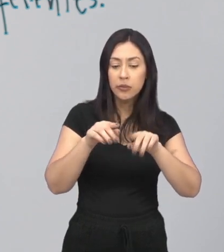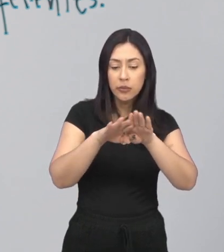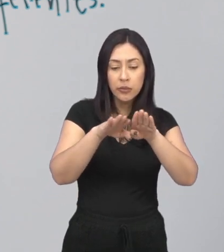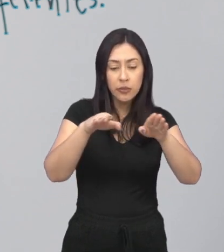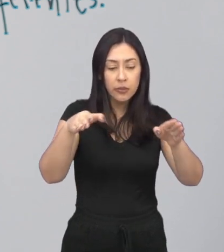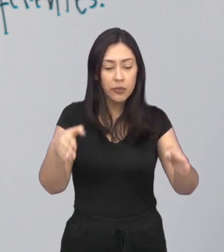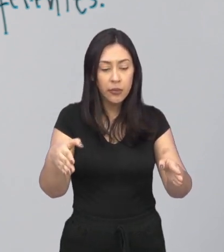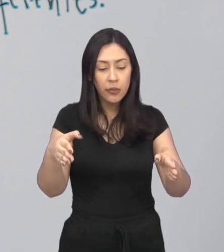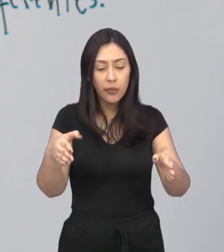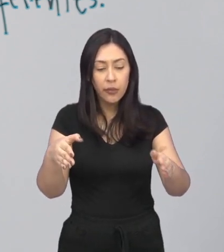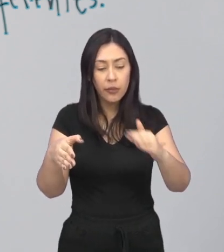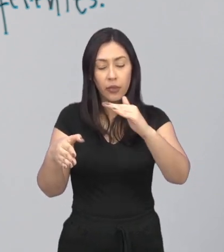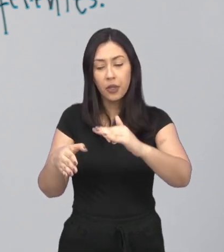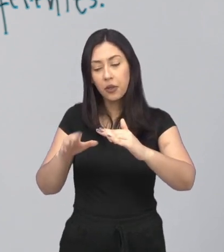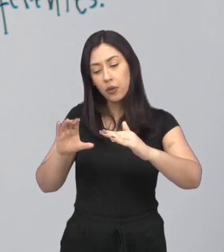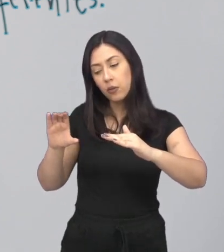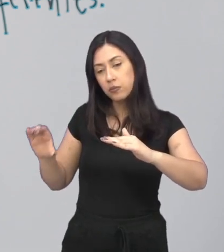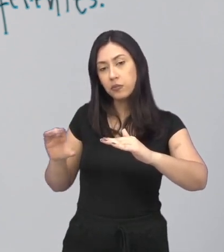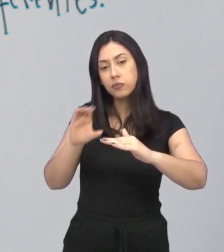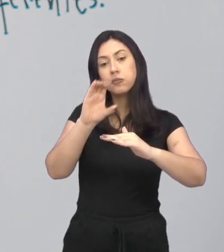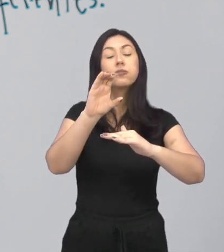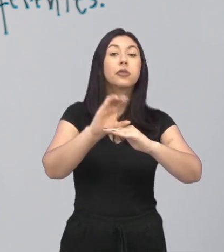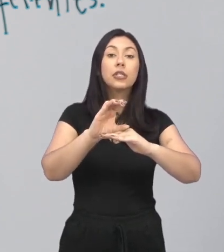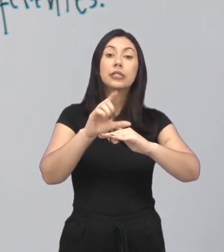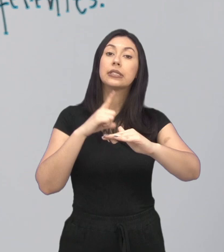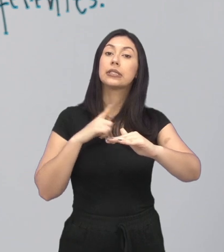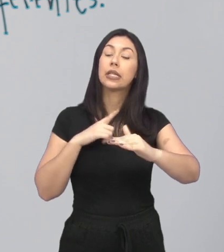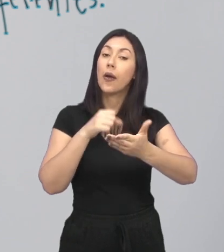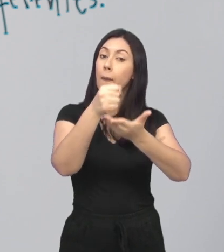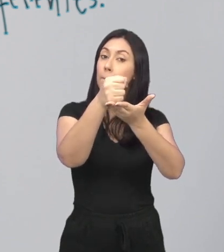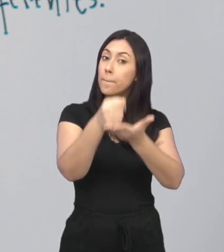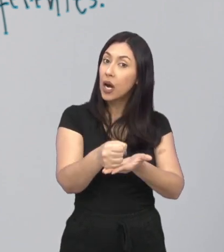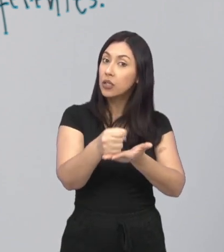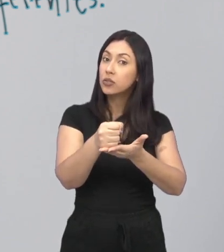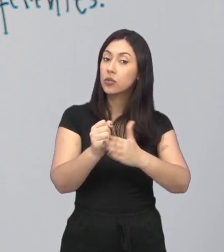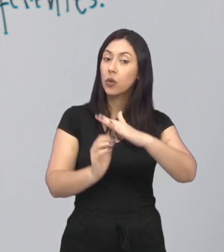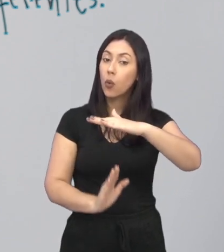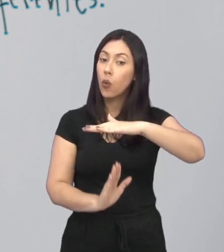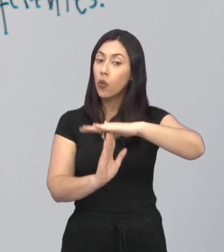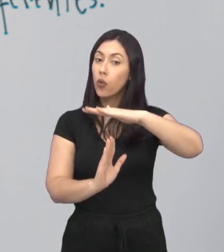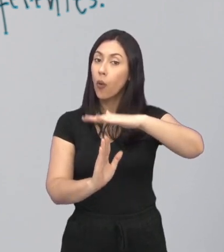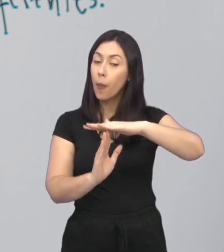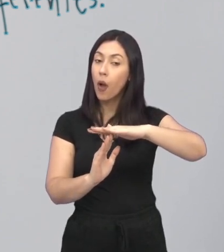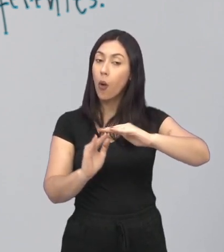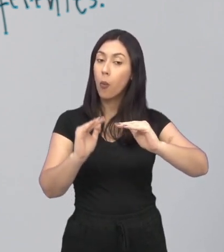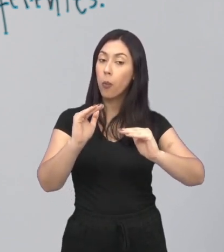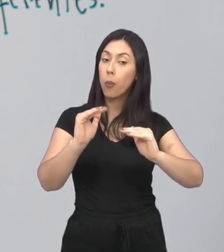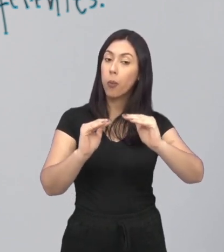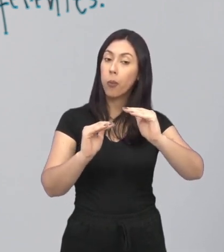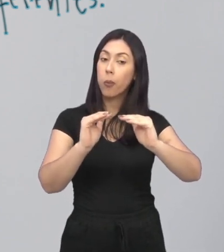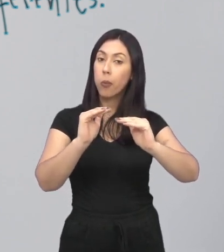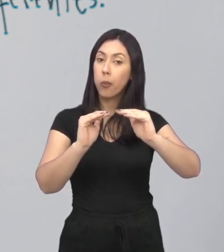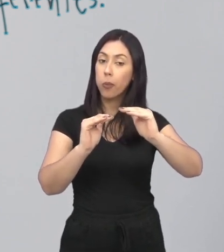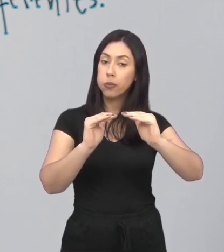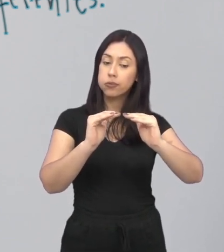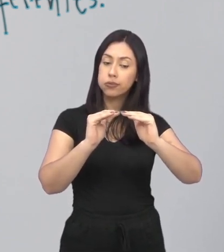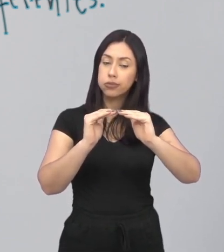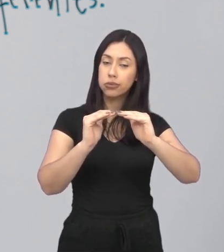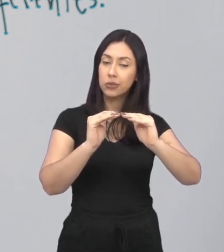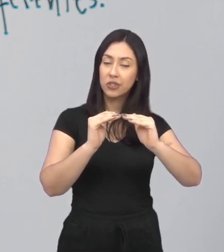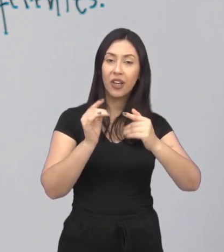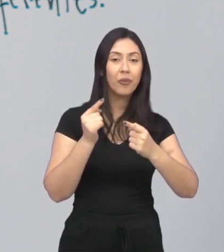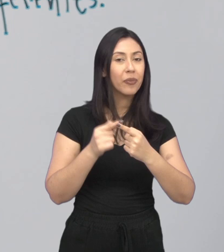em cima da mesa a gente fala que a normal e o peso se equilibram porque eles não são paração